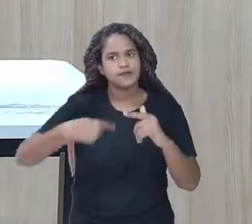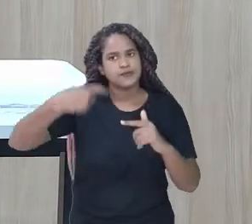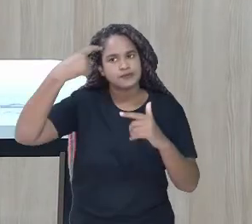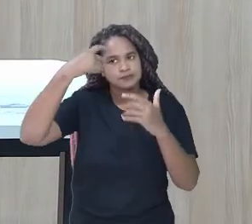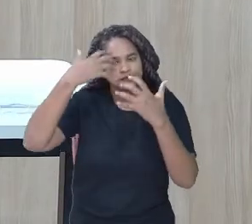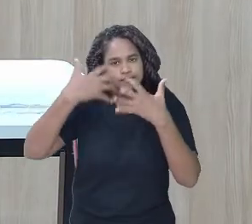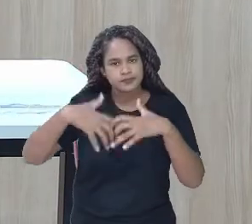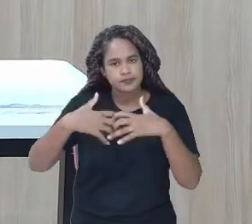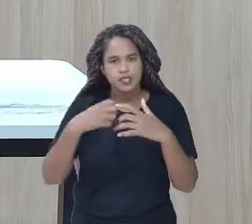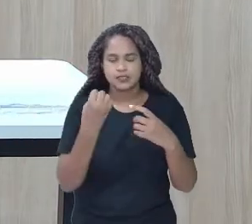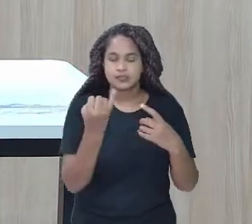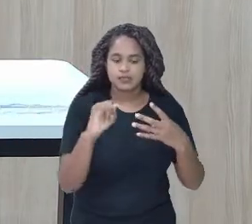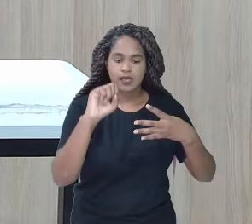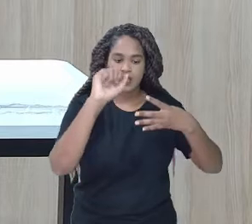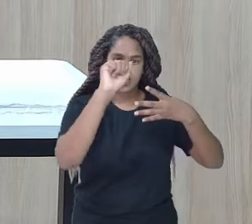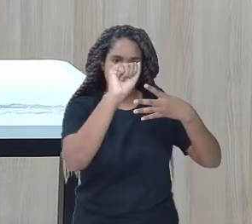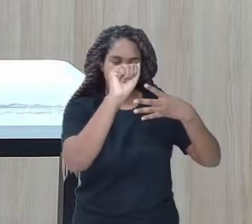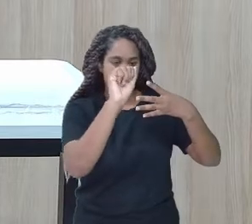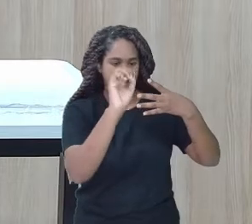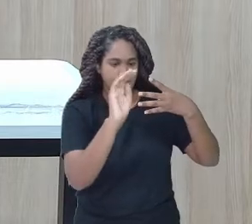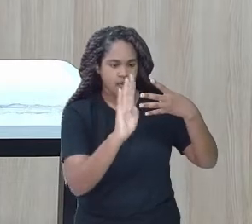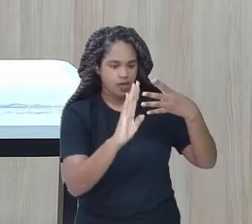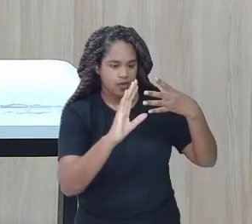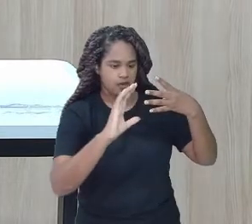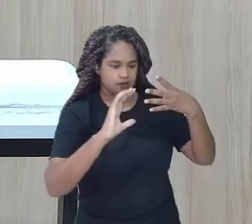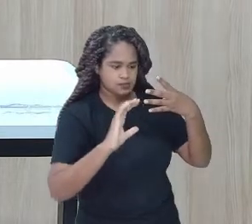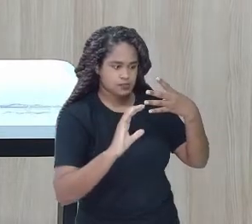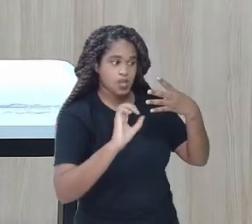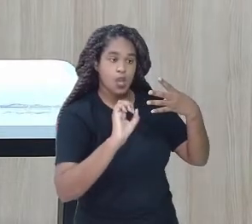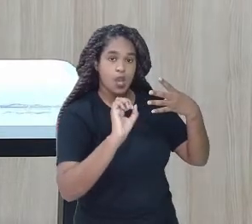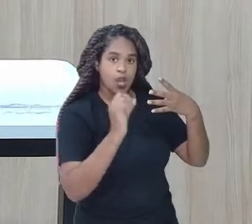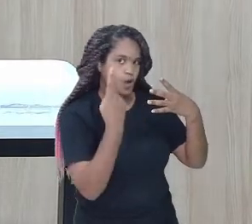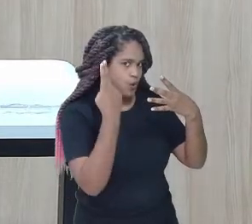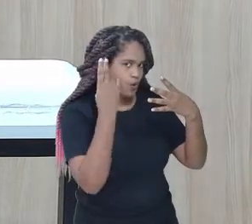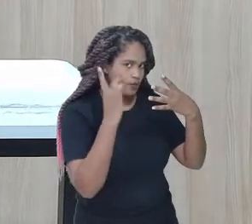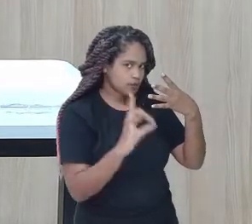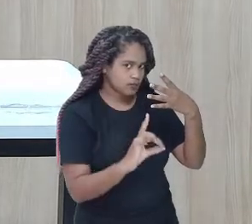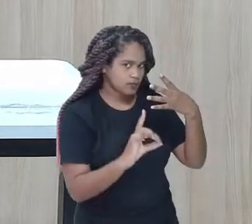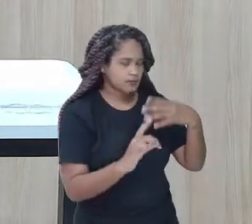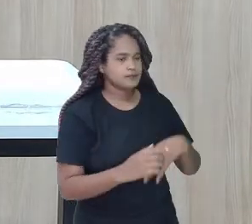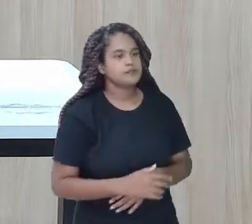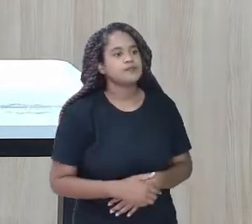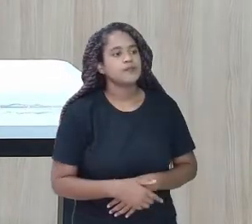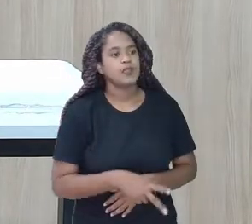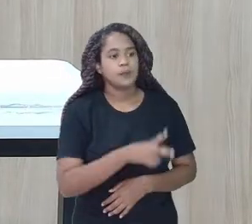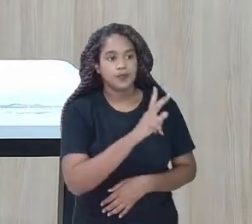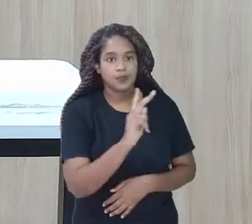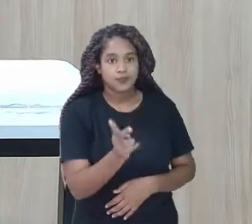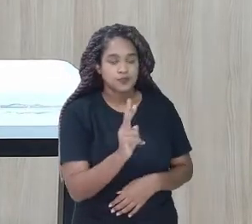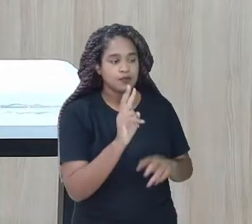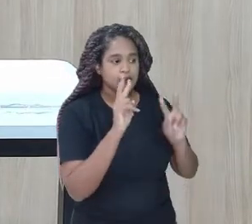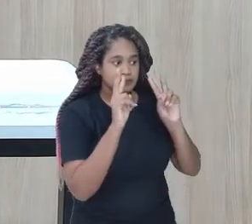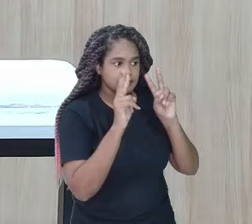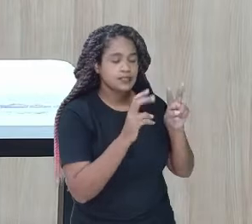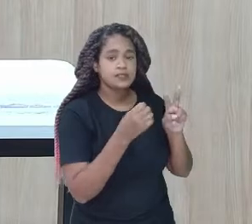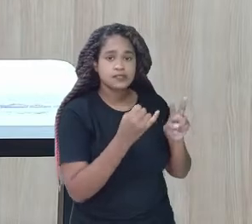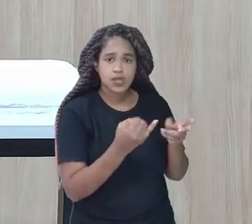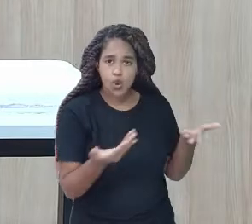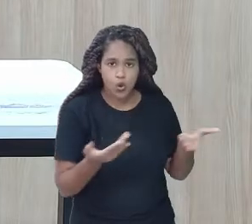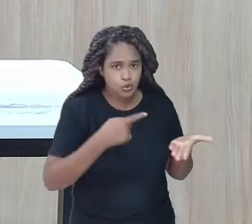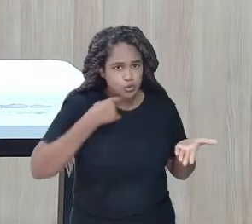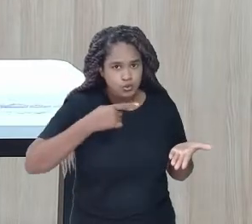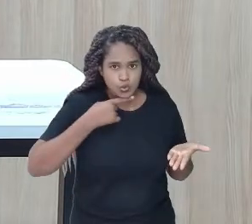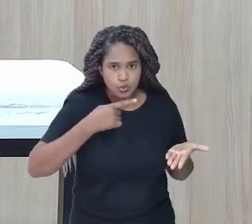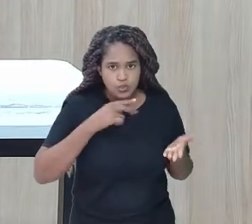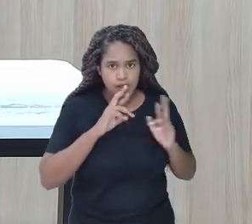coloquem se é a letra A, B, C ou D. E a professora Isabel fica aí. Se não der para a gente terminar hoje, a gente